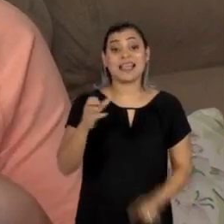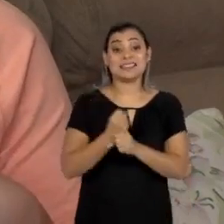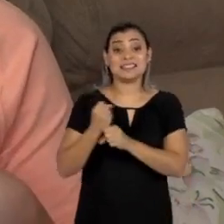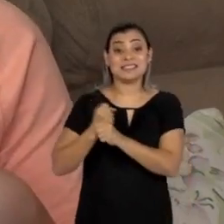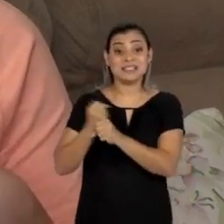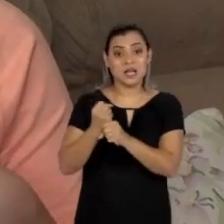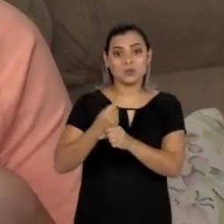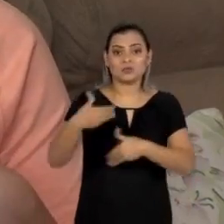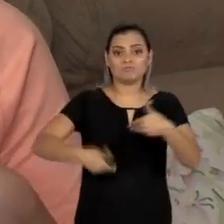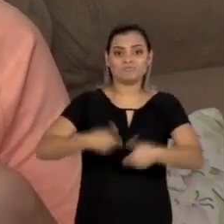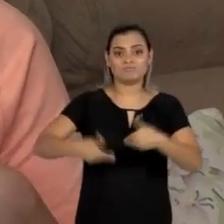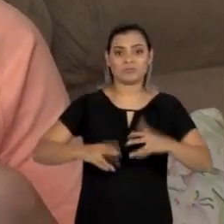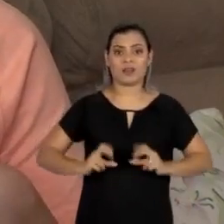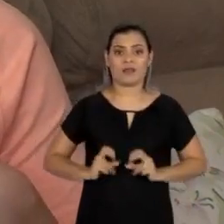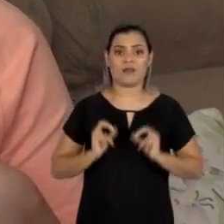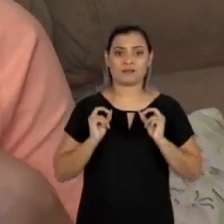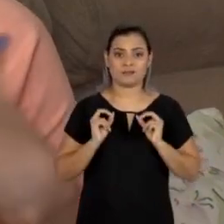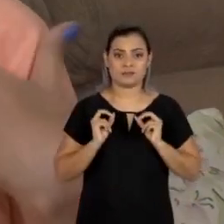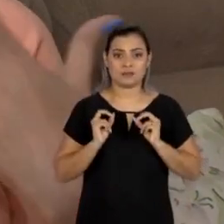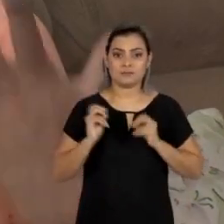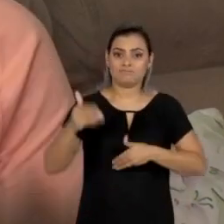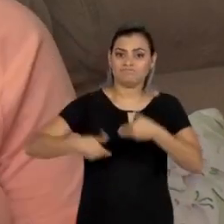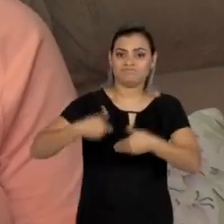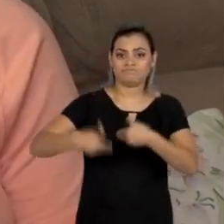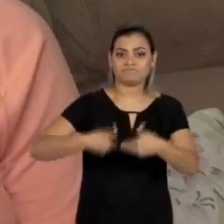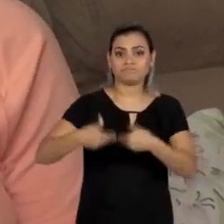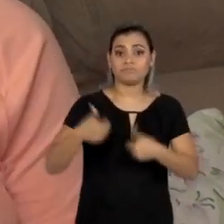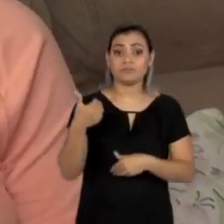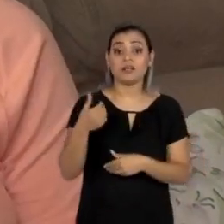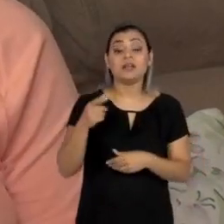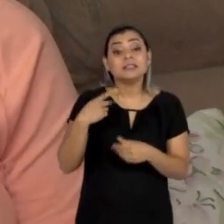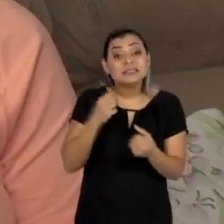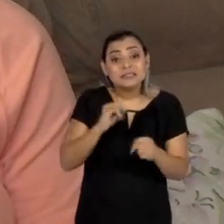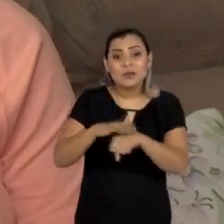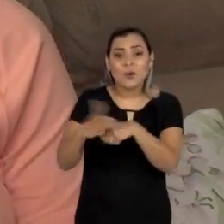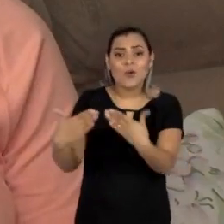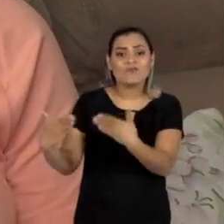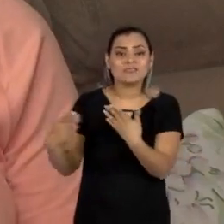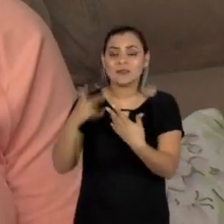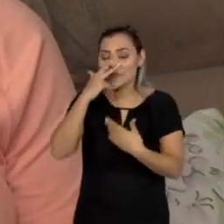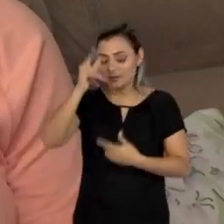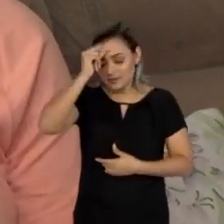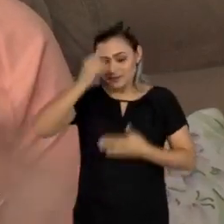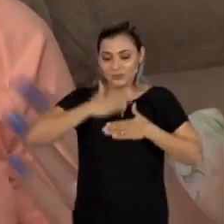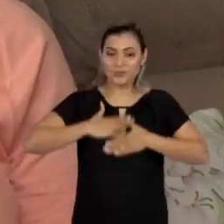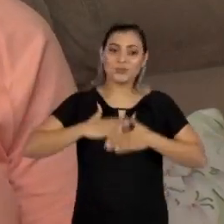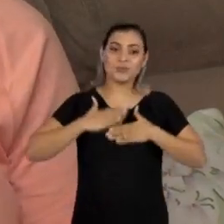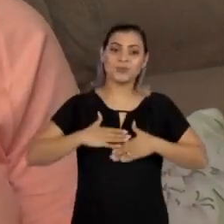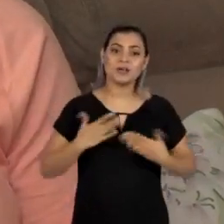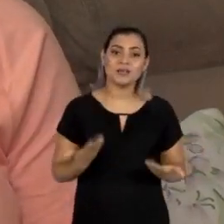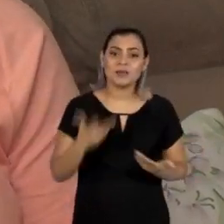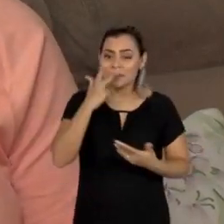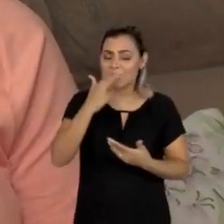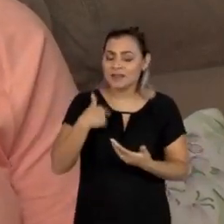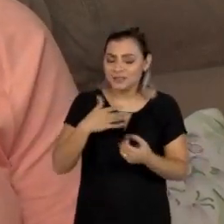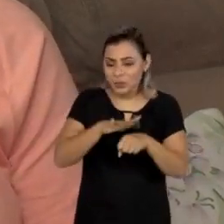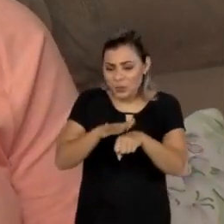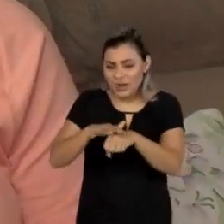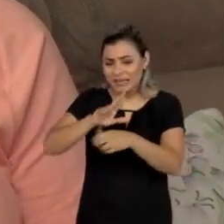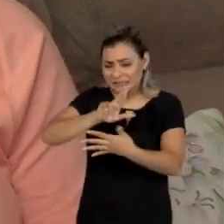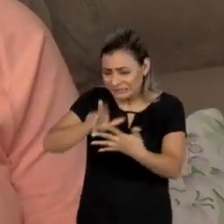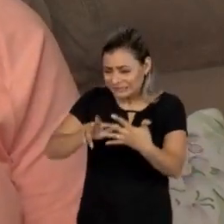metástase. Para a gente é um alívio a gente poder conversar sobre isso, sem aqueles tabus todos da